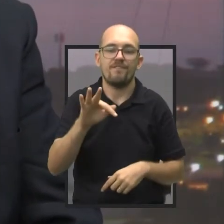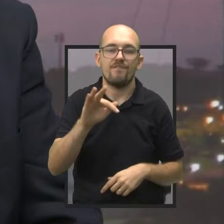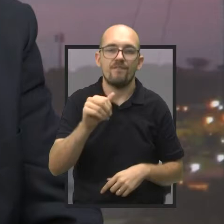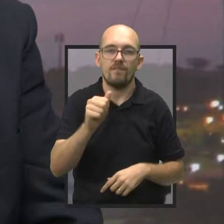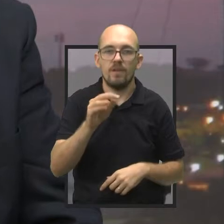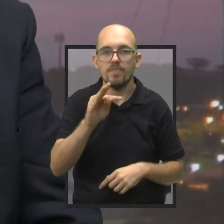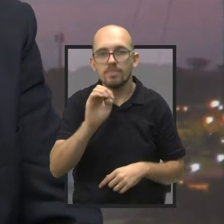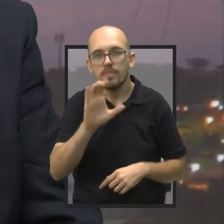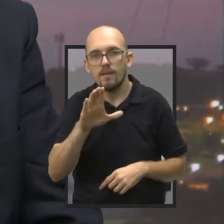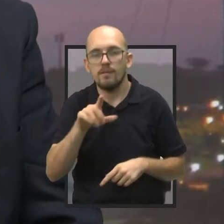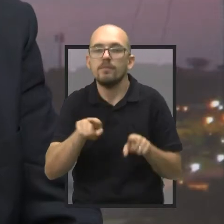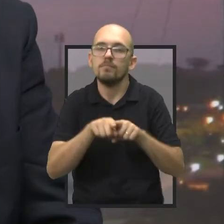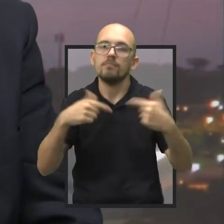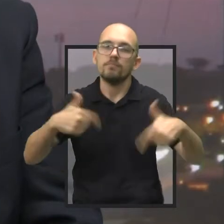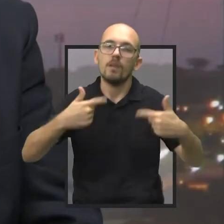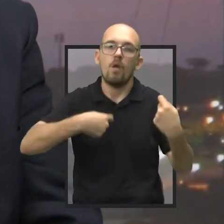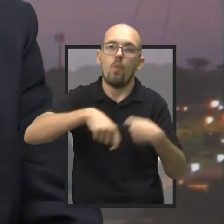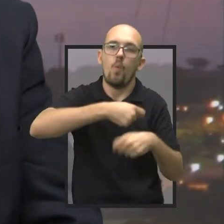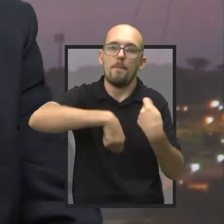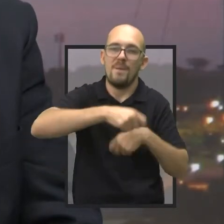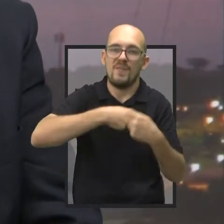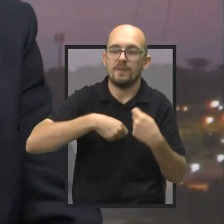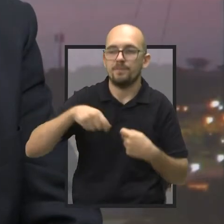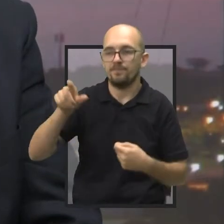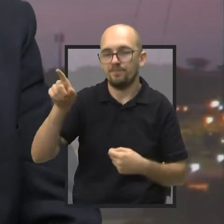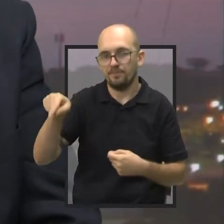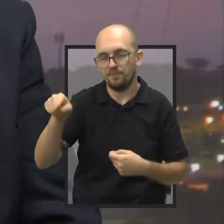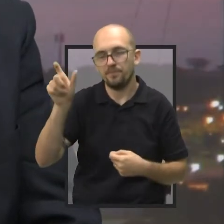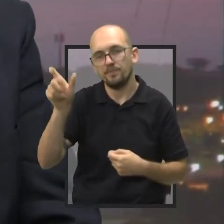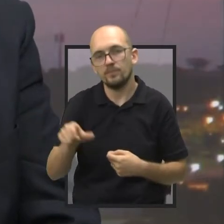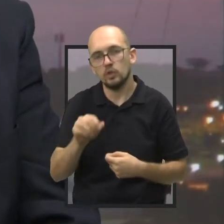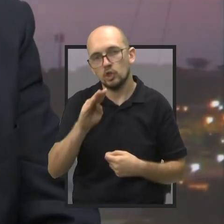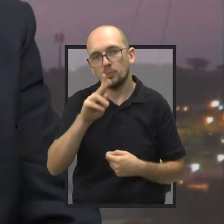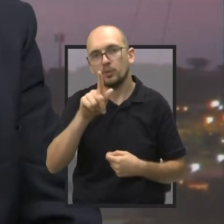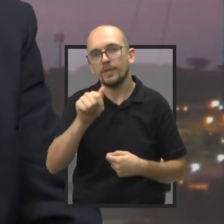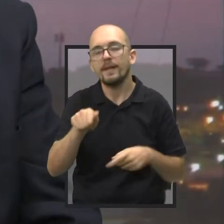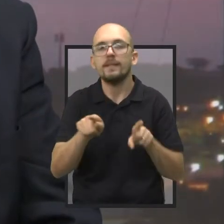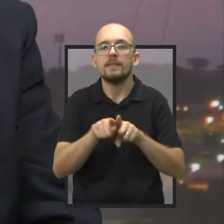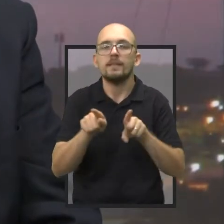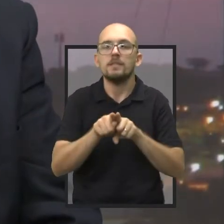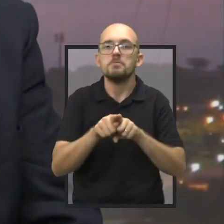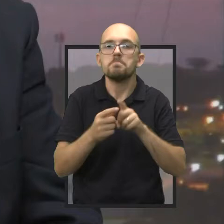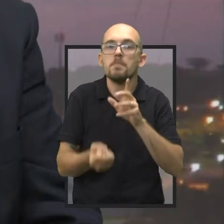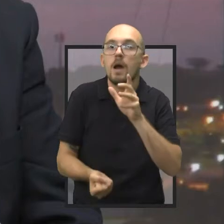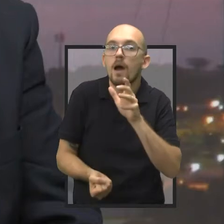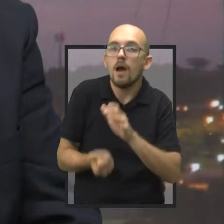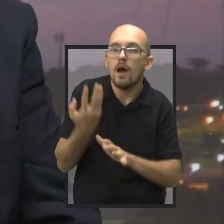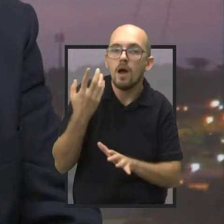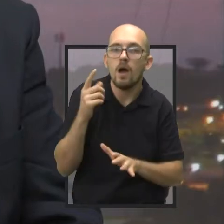como economista, e também a criação também,